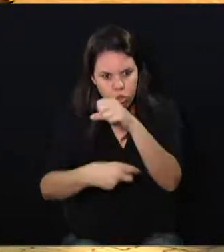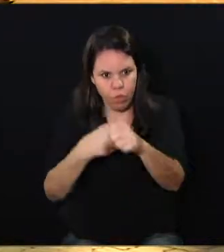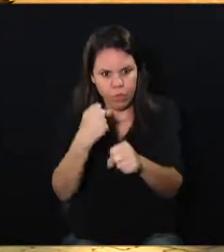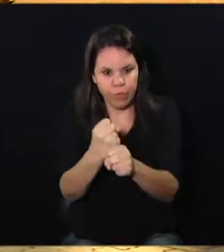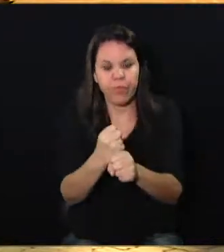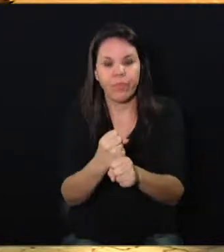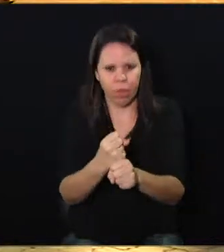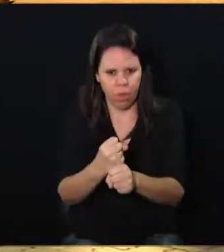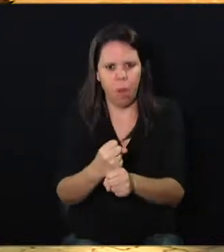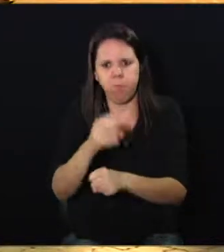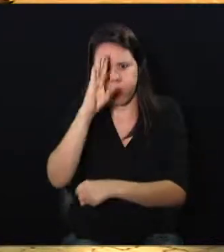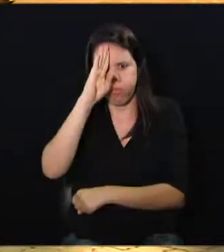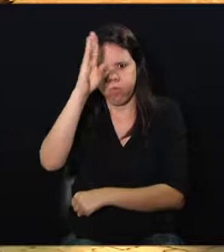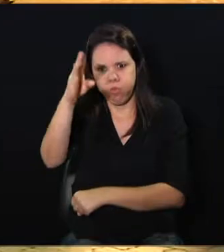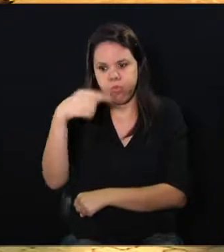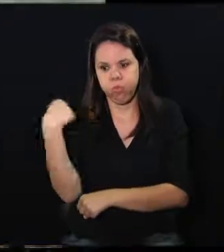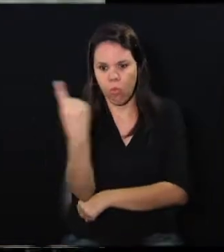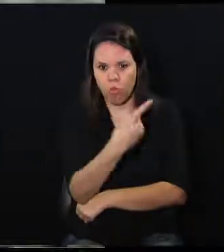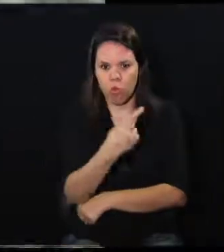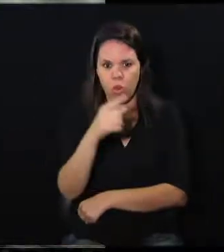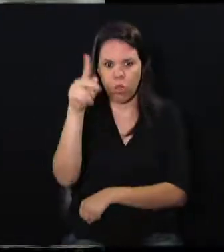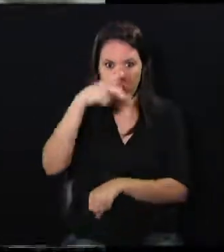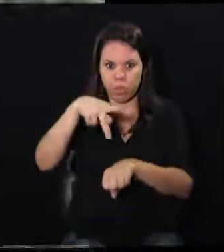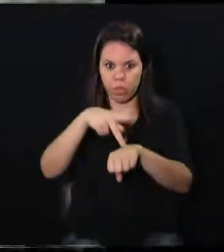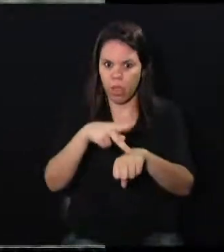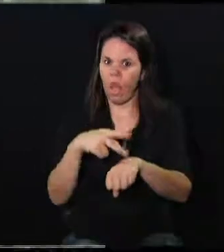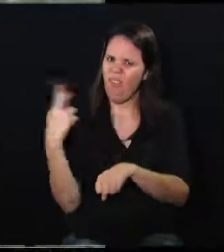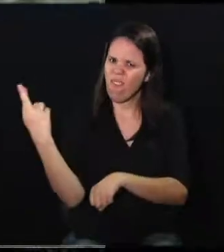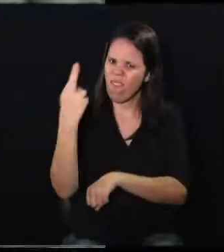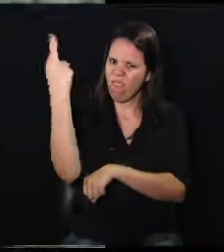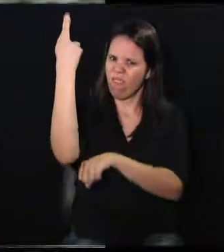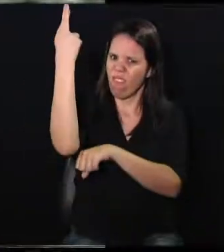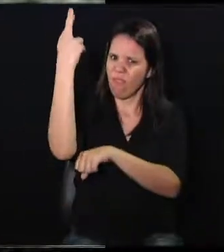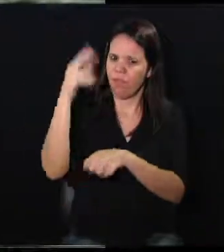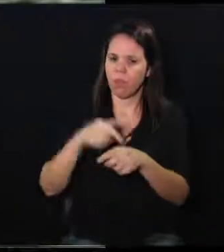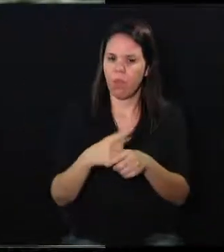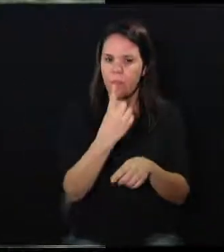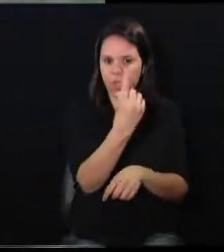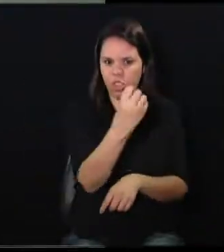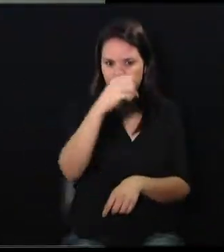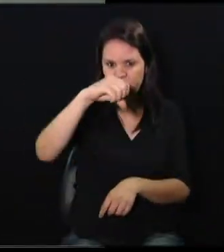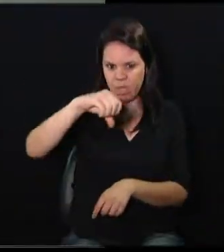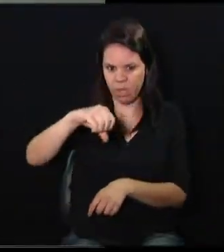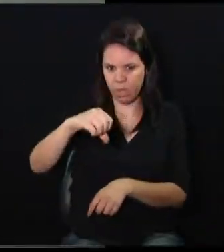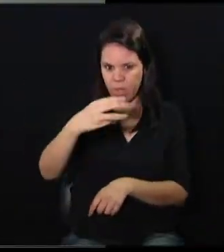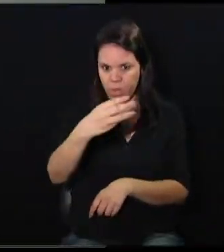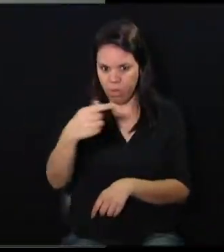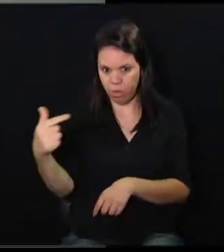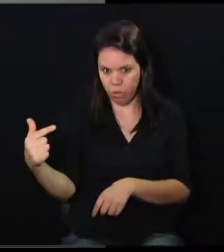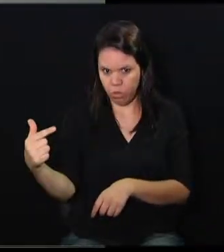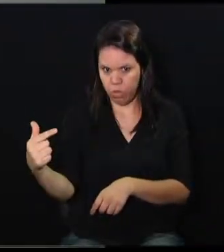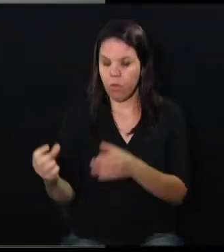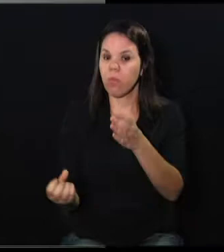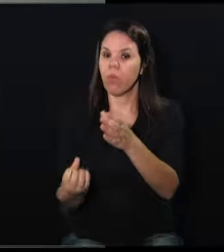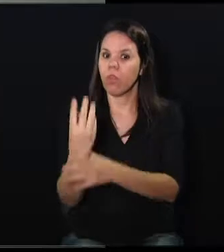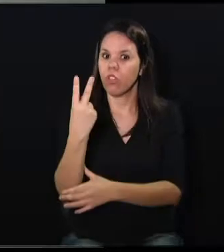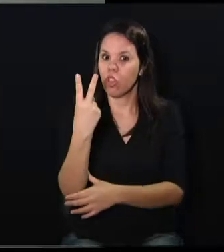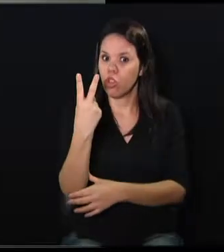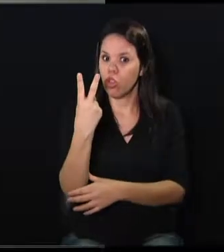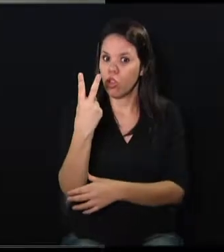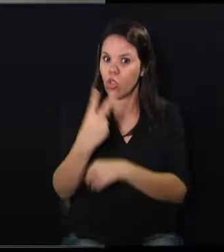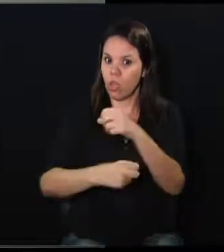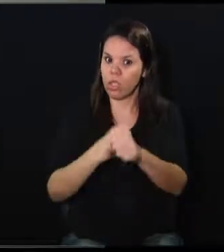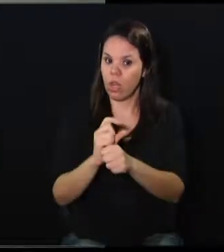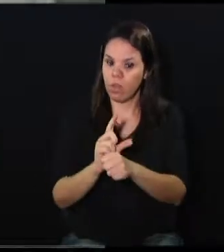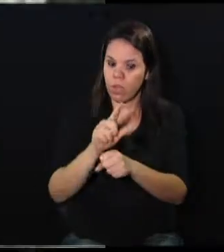foi extremamente importante para o nosso país. A Revolução de 1932 aconteceu 2 anos